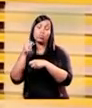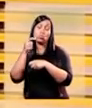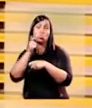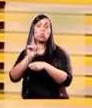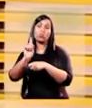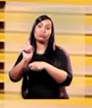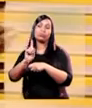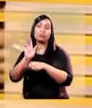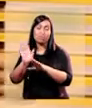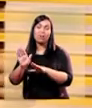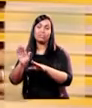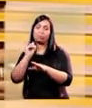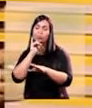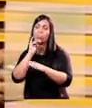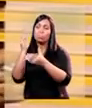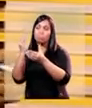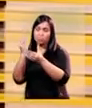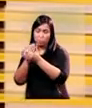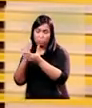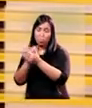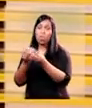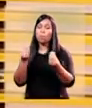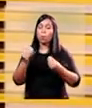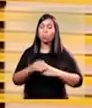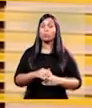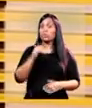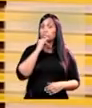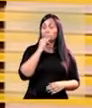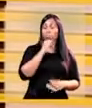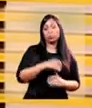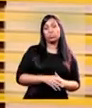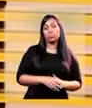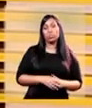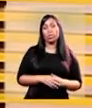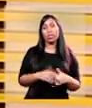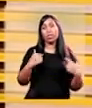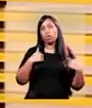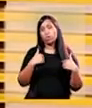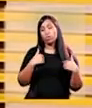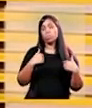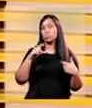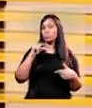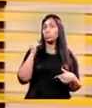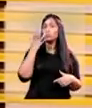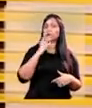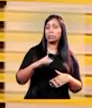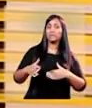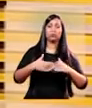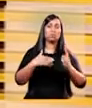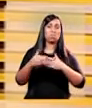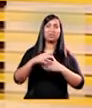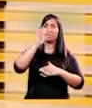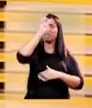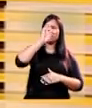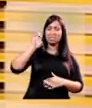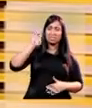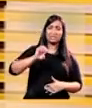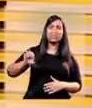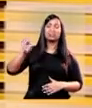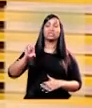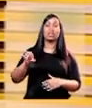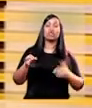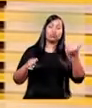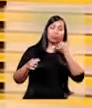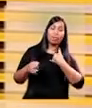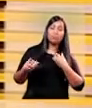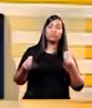cadastro, nesses 3 cadastros ao mesmo tempo, como é que funciona? Às vezes se eu opto, pode ser uma criança de qualquer estado, me avisam